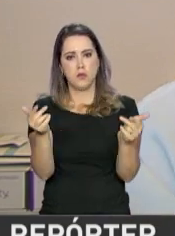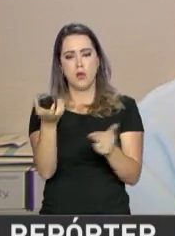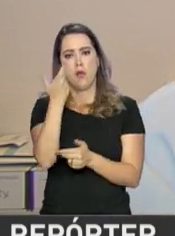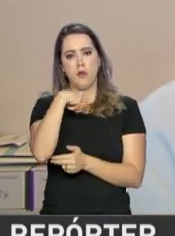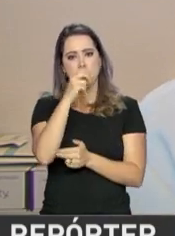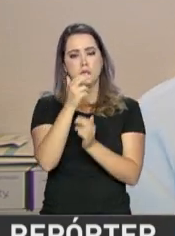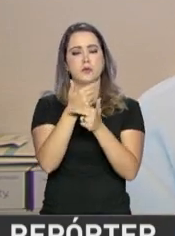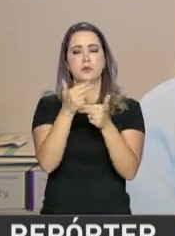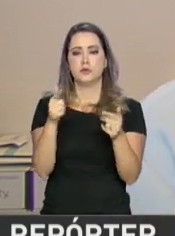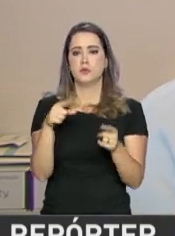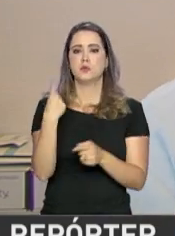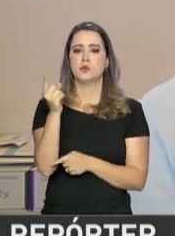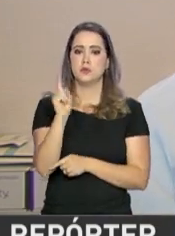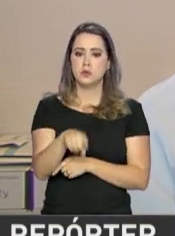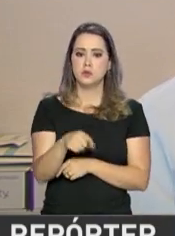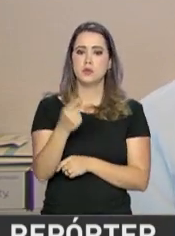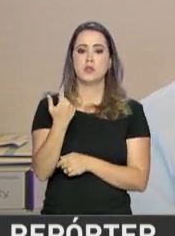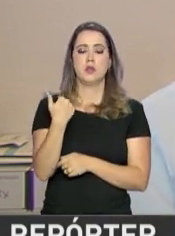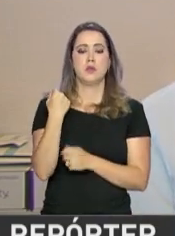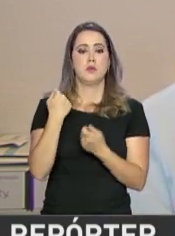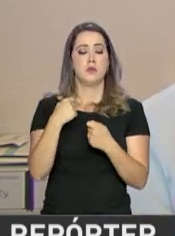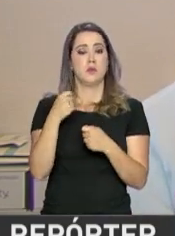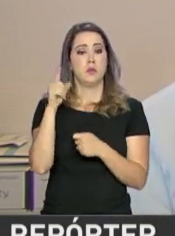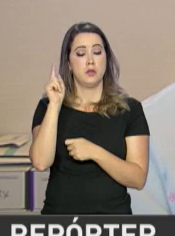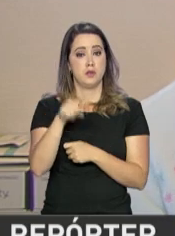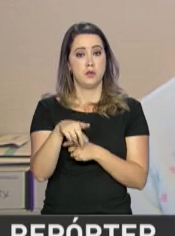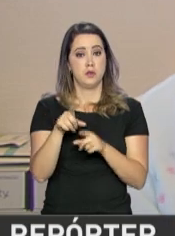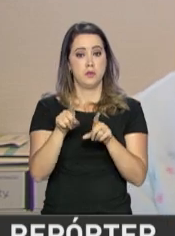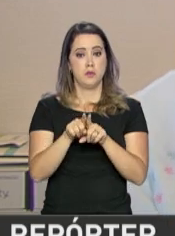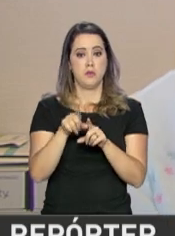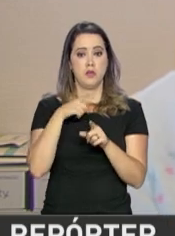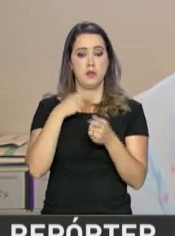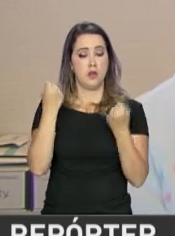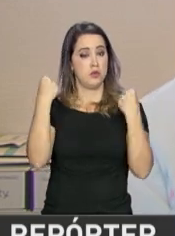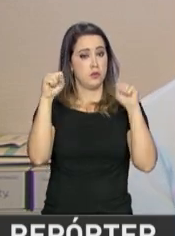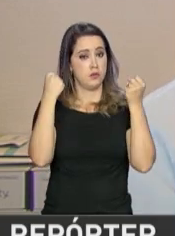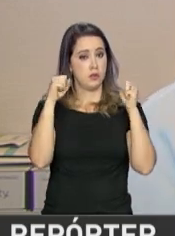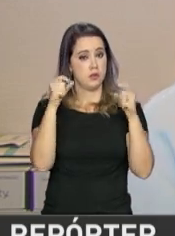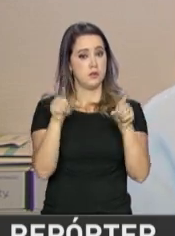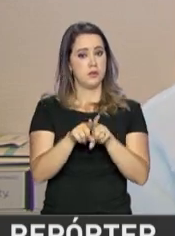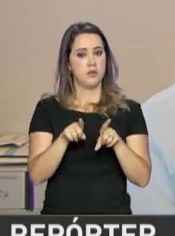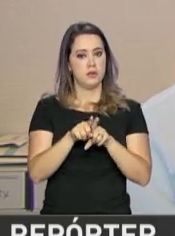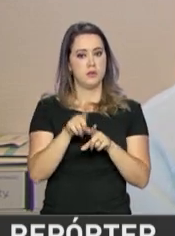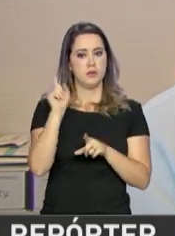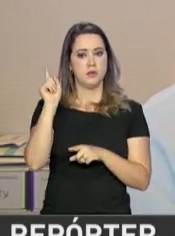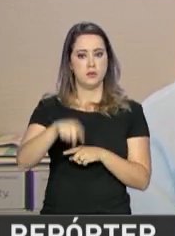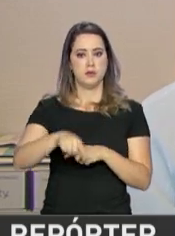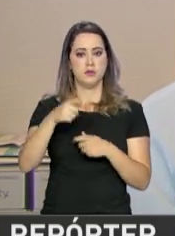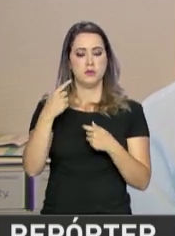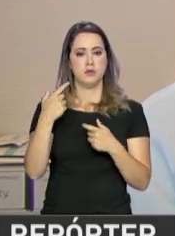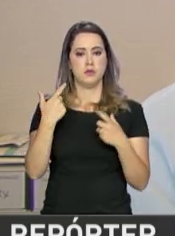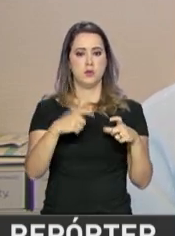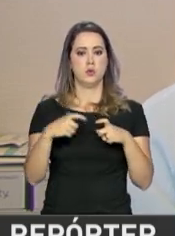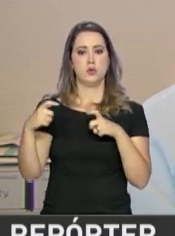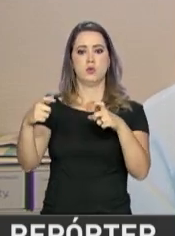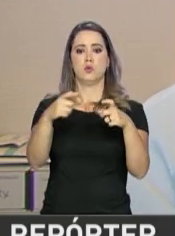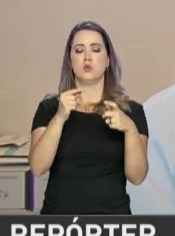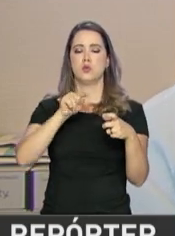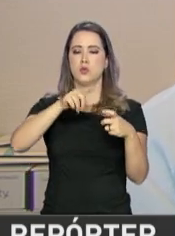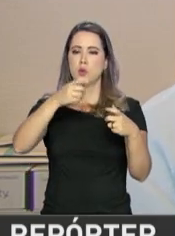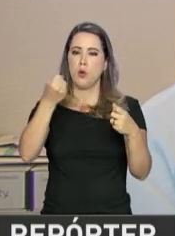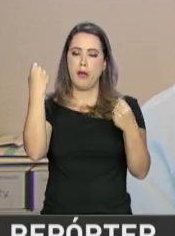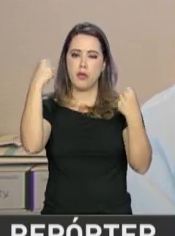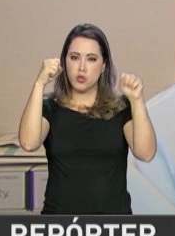sabe que é um costume que não é tão comum no brasil a atividade física também essas academias de saúde que já